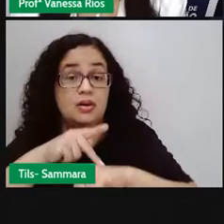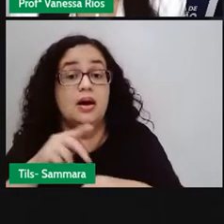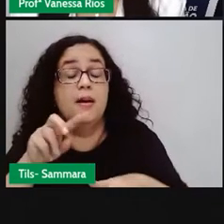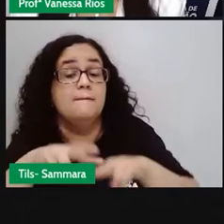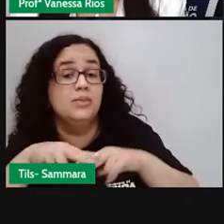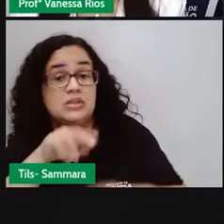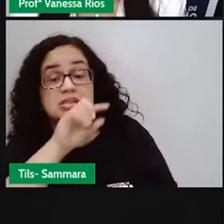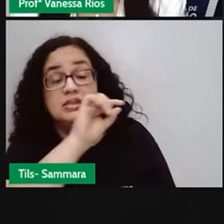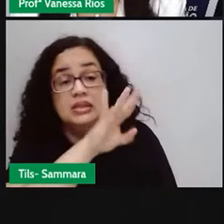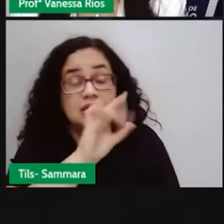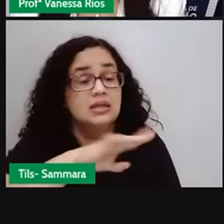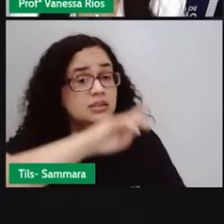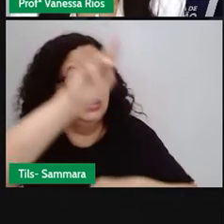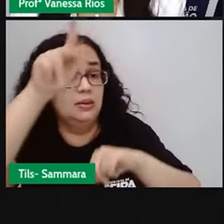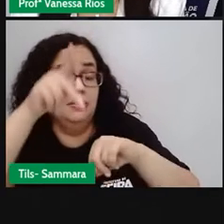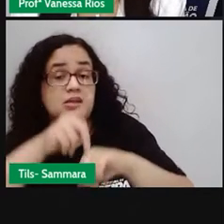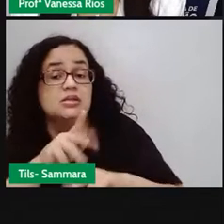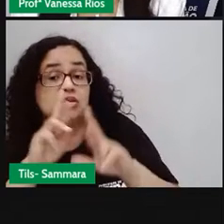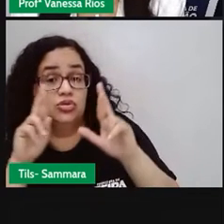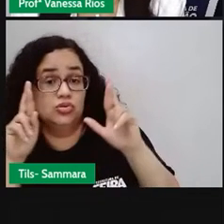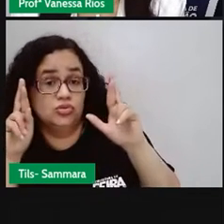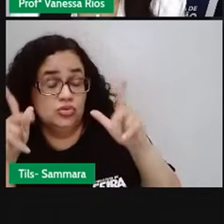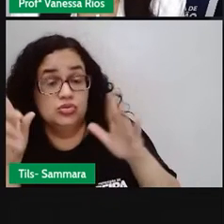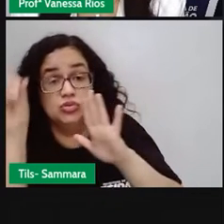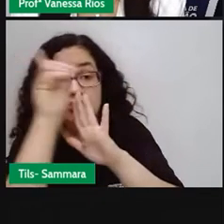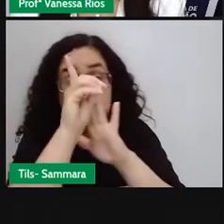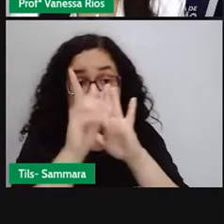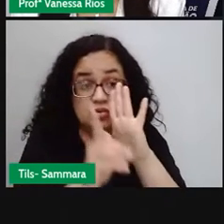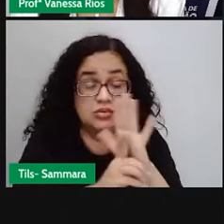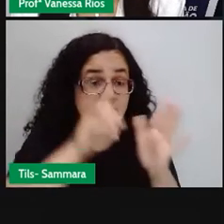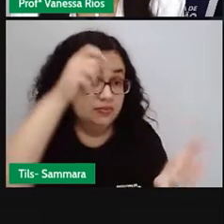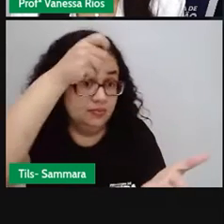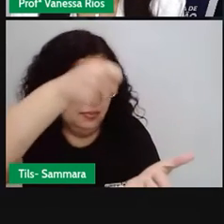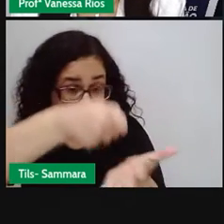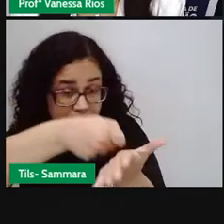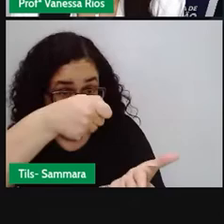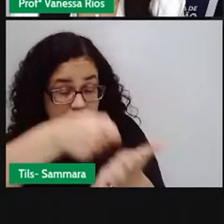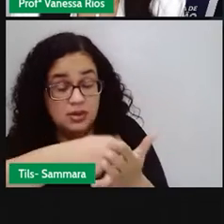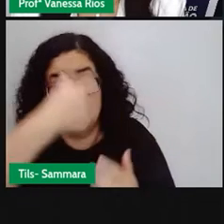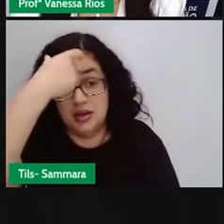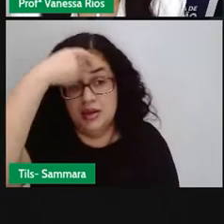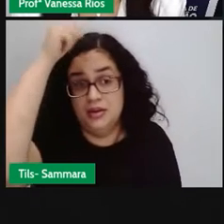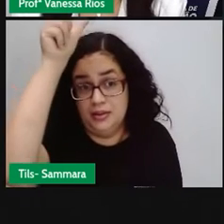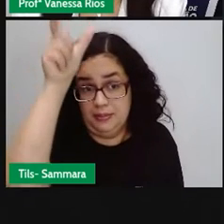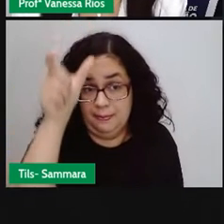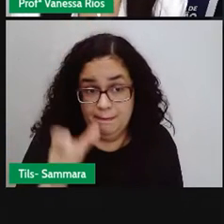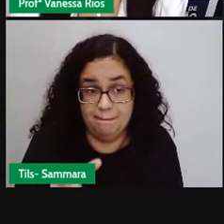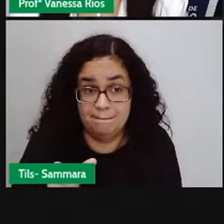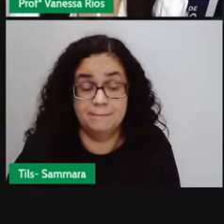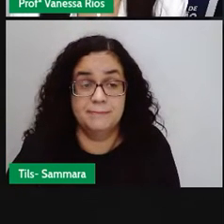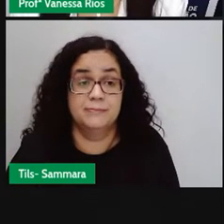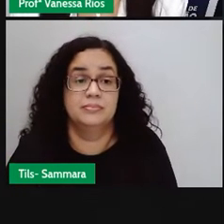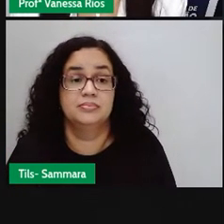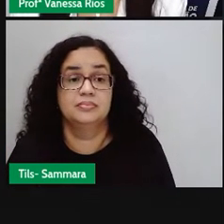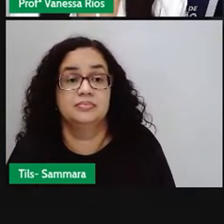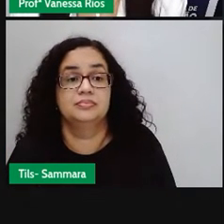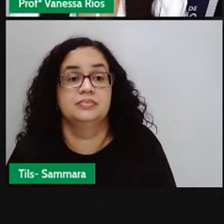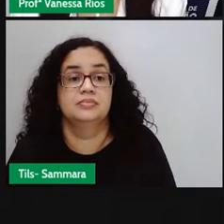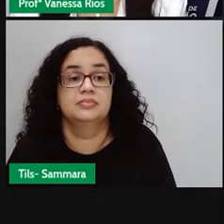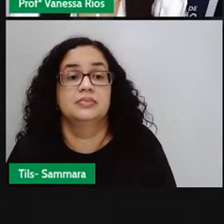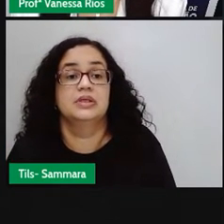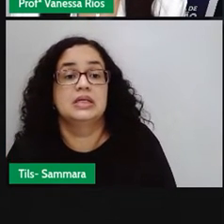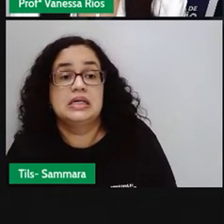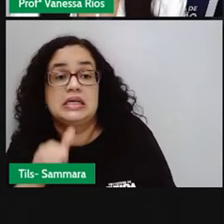pois cada país define quais são os direitos e os deveres que seus cidadãos devem praticar. E aí